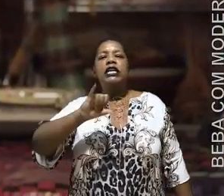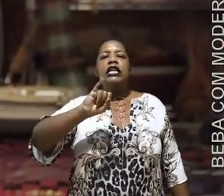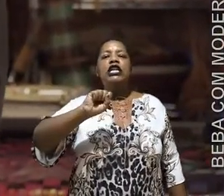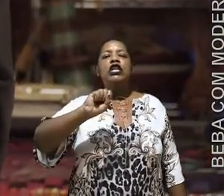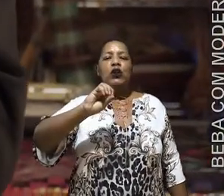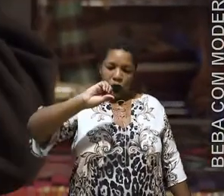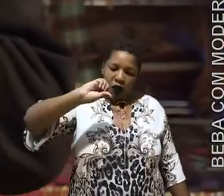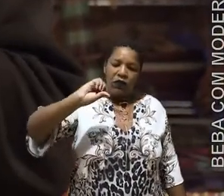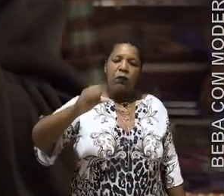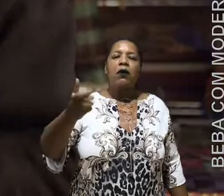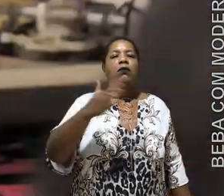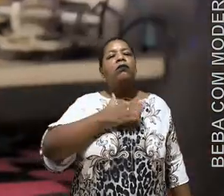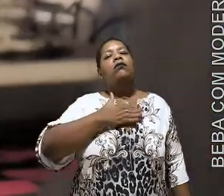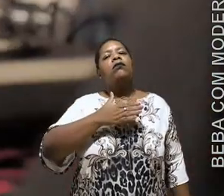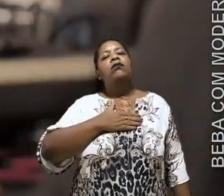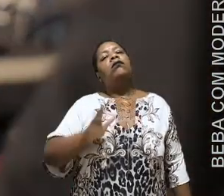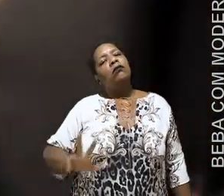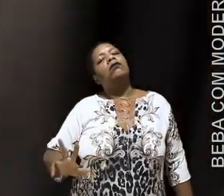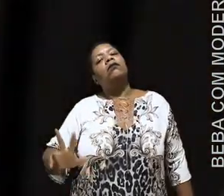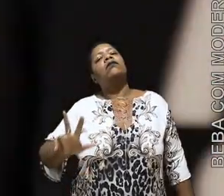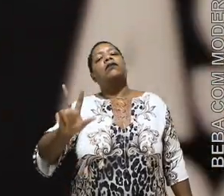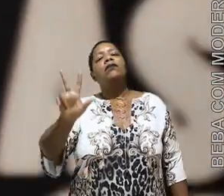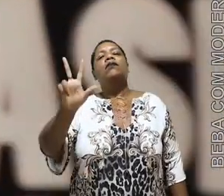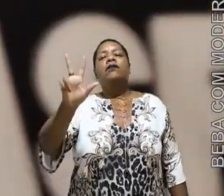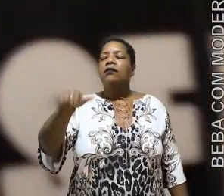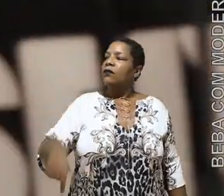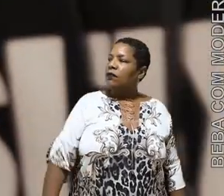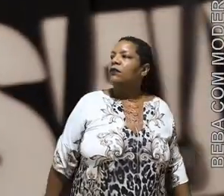ISO 9000 do Gueto social